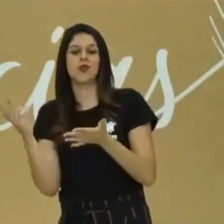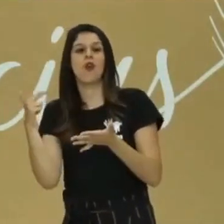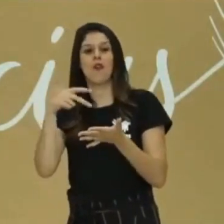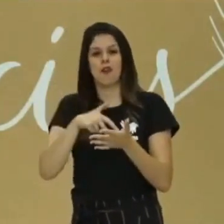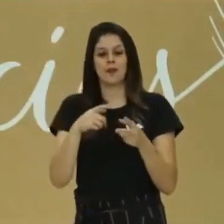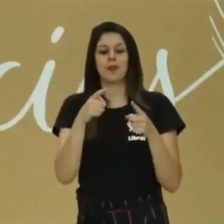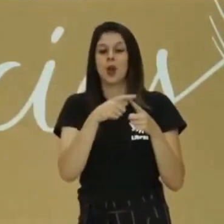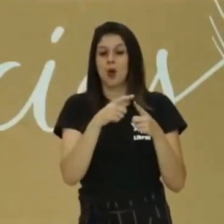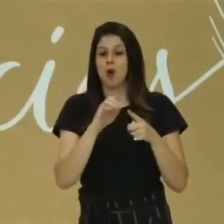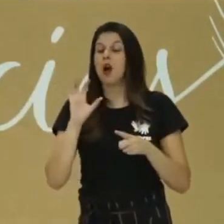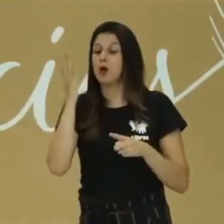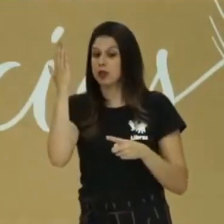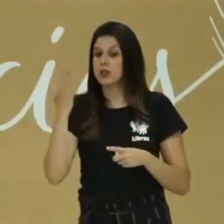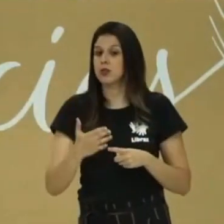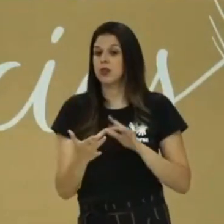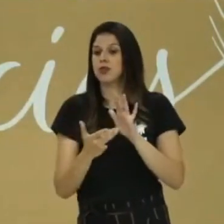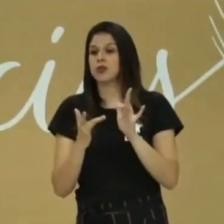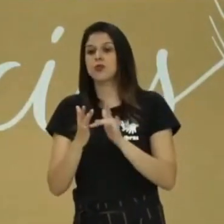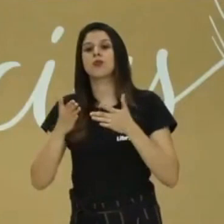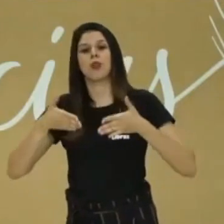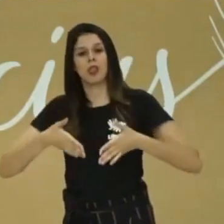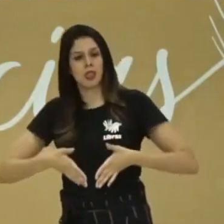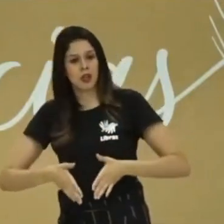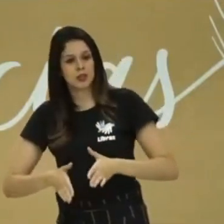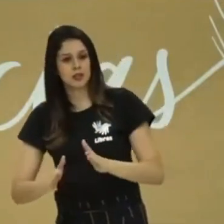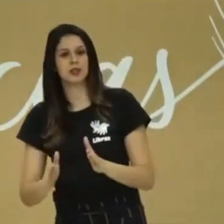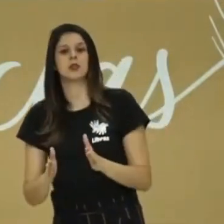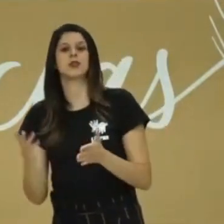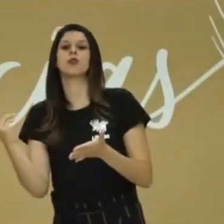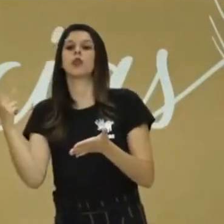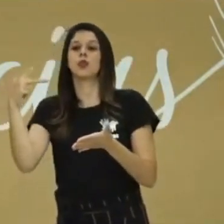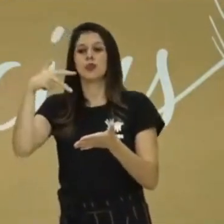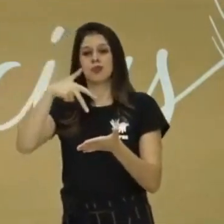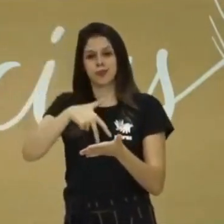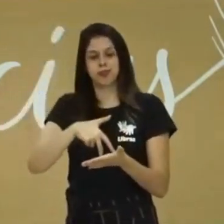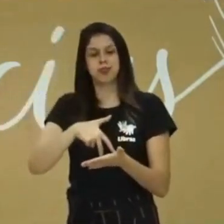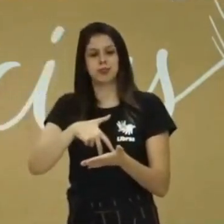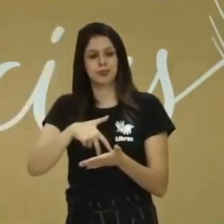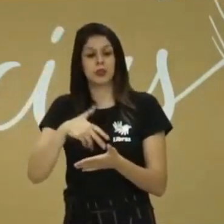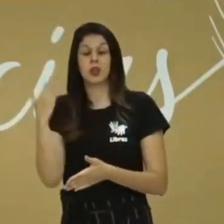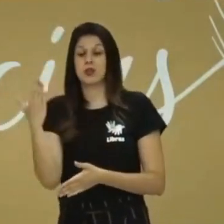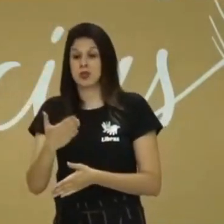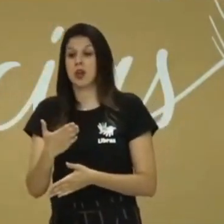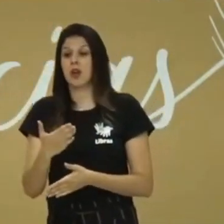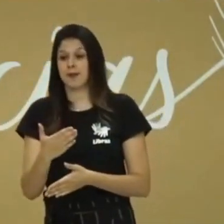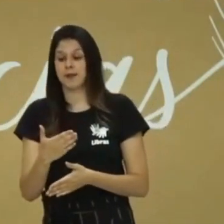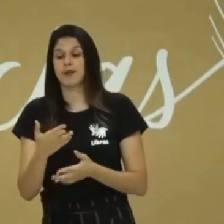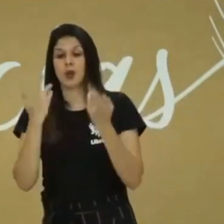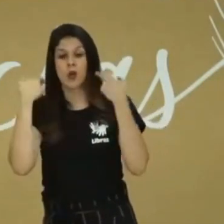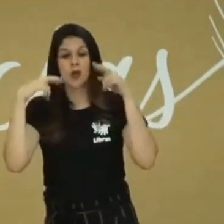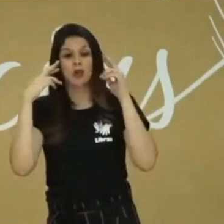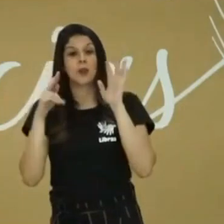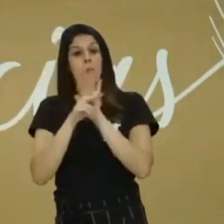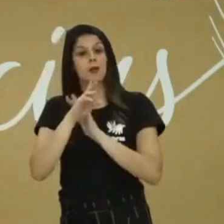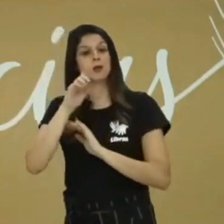uma já aconteceu quando Jesus O Verbo Vivo se fez carne e habitou entre nós o cordeiro de Deus